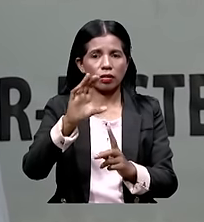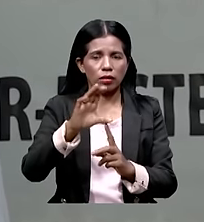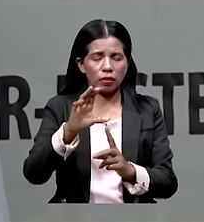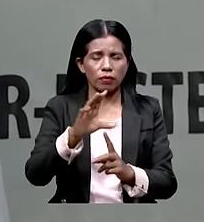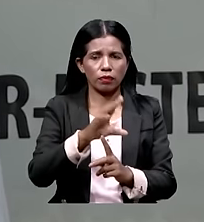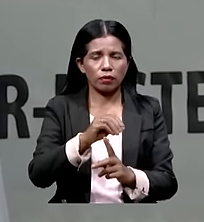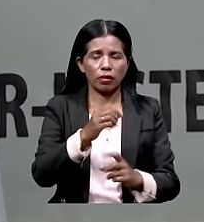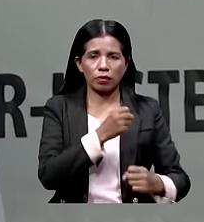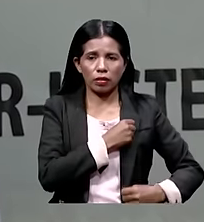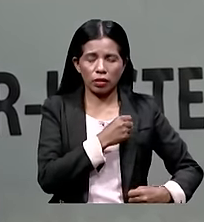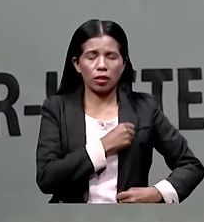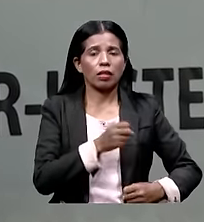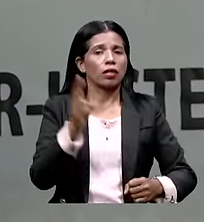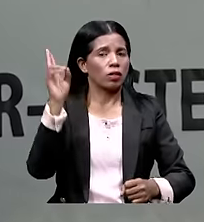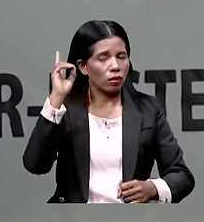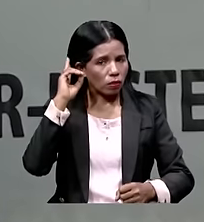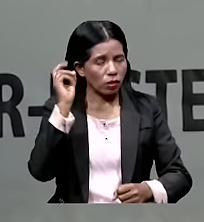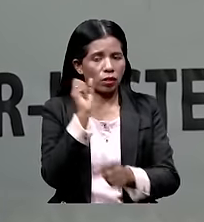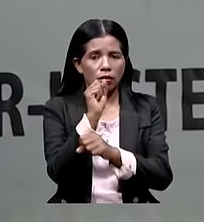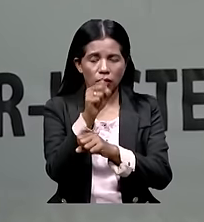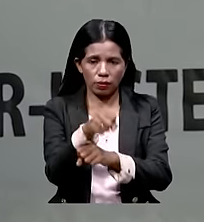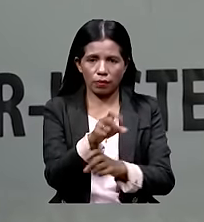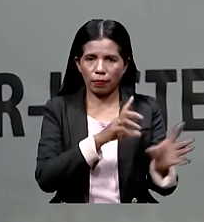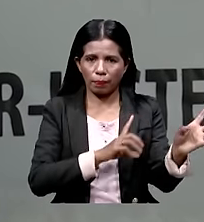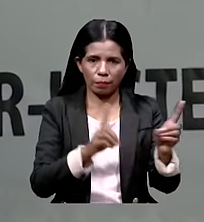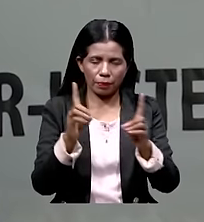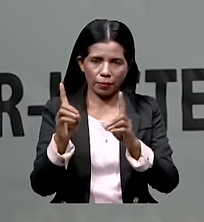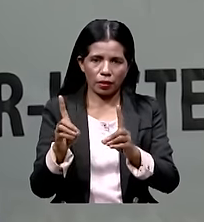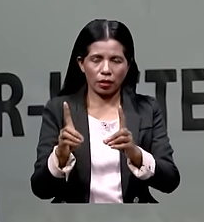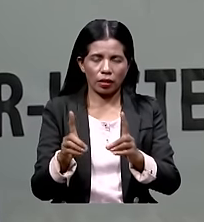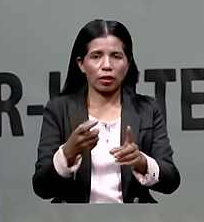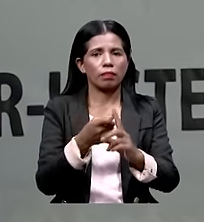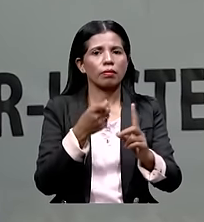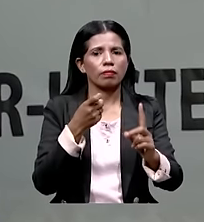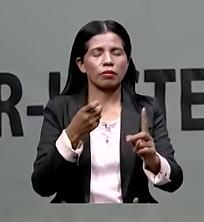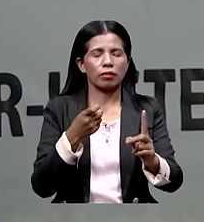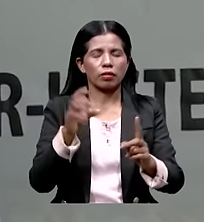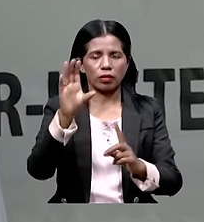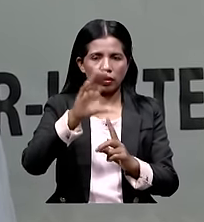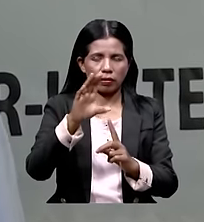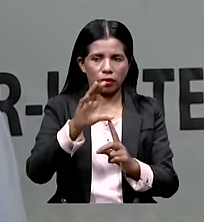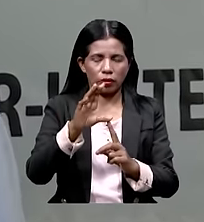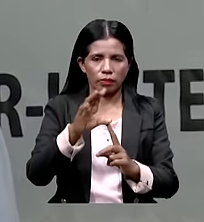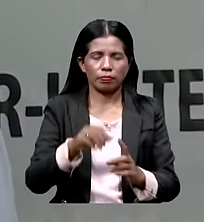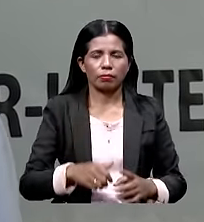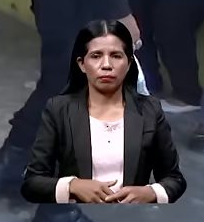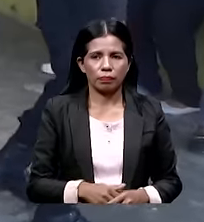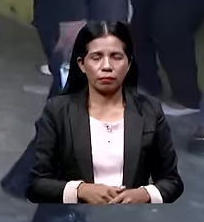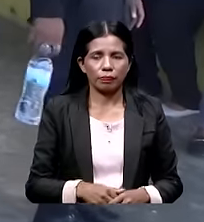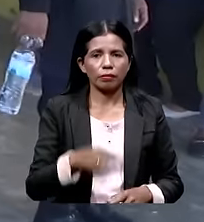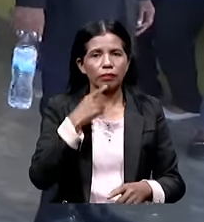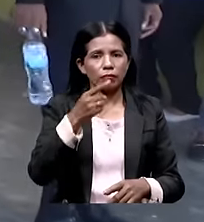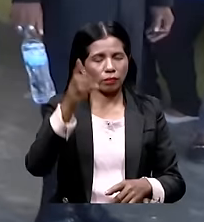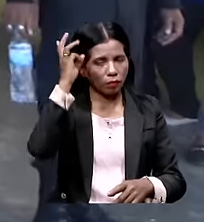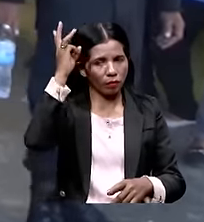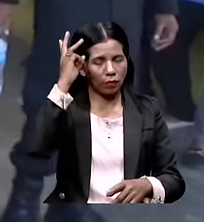no implementa orden nebe maka mai husi komando supremo. Hatamba preocupação